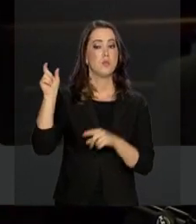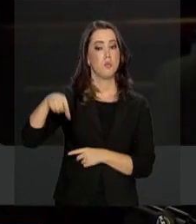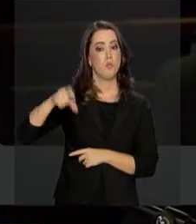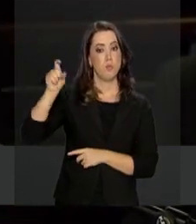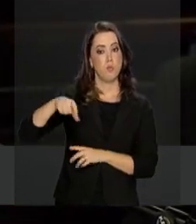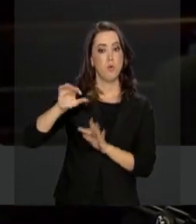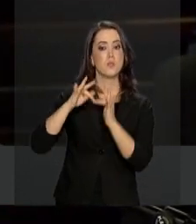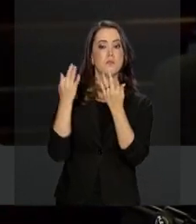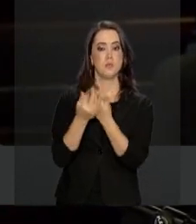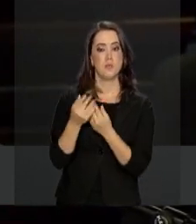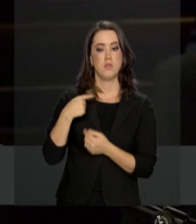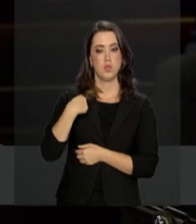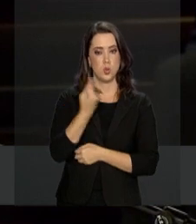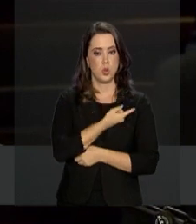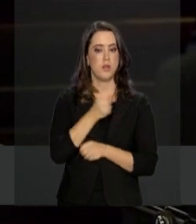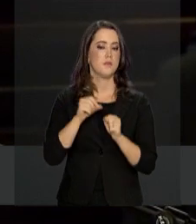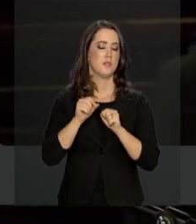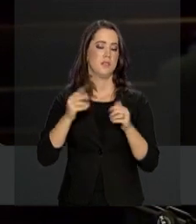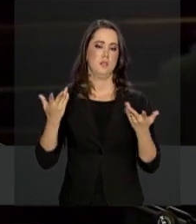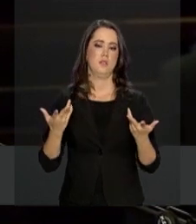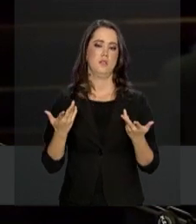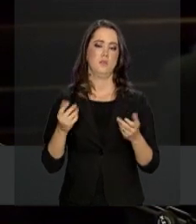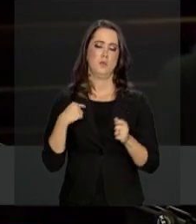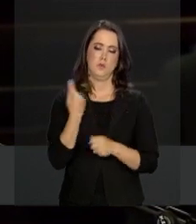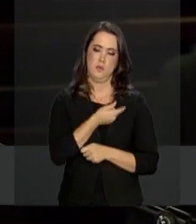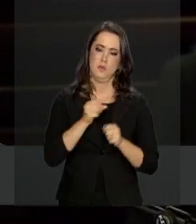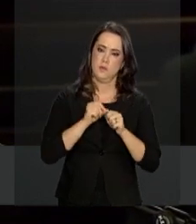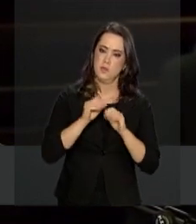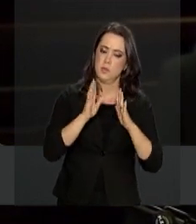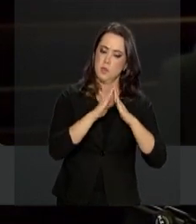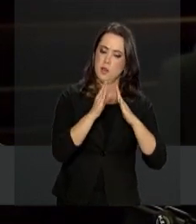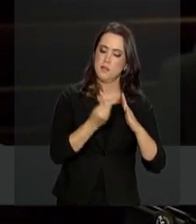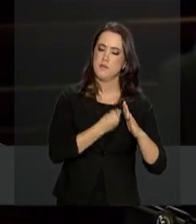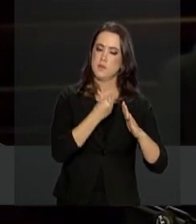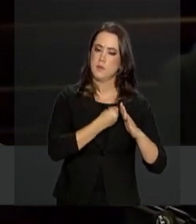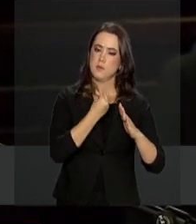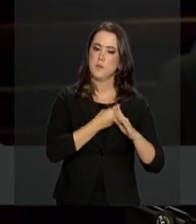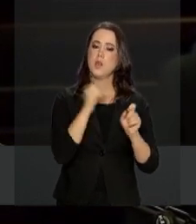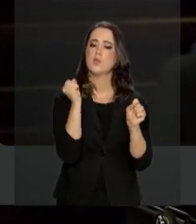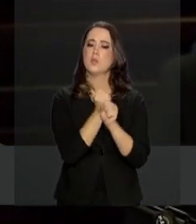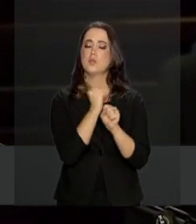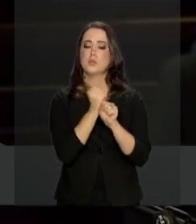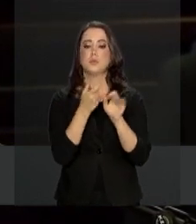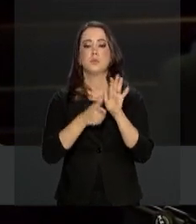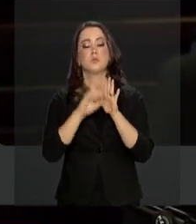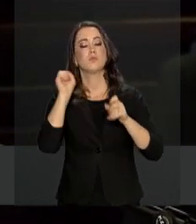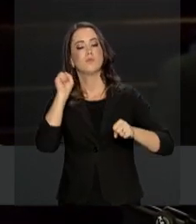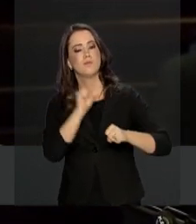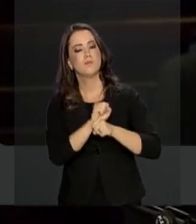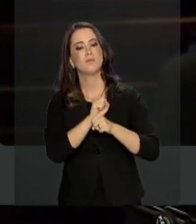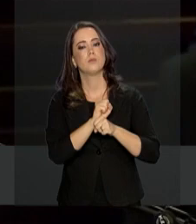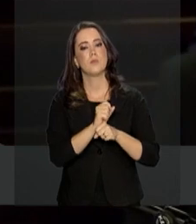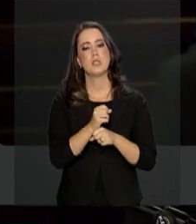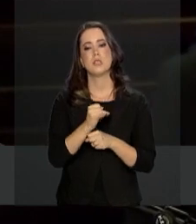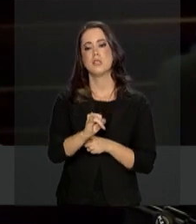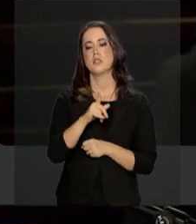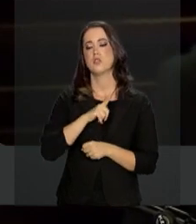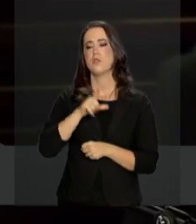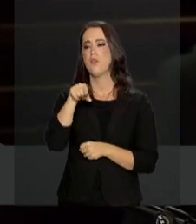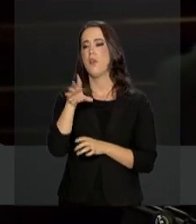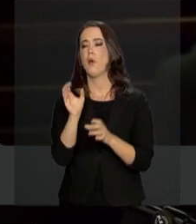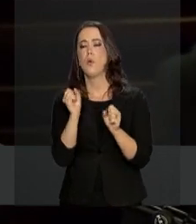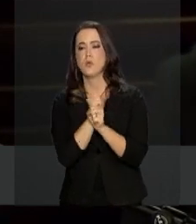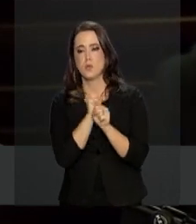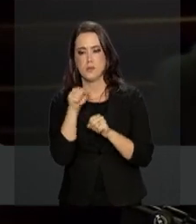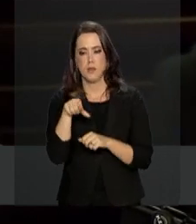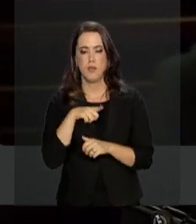valor do bolsa família fomos nós que recuperou minha casa minha vida cujas construções estavam paralisadas se tiver alguém aqui da área de